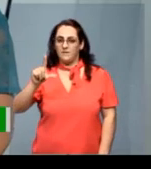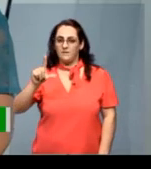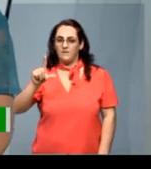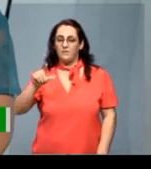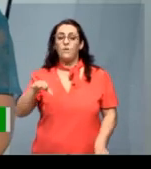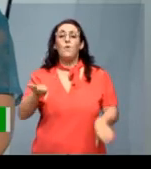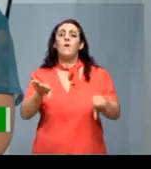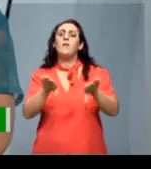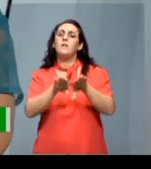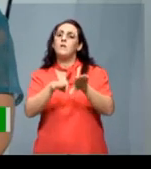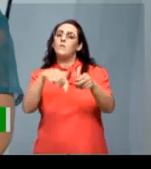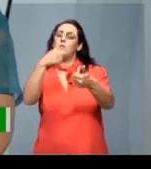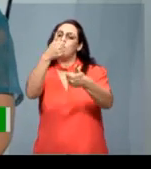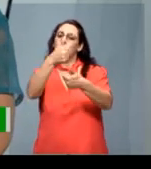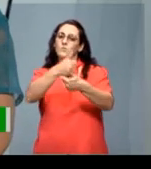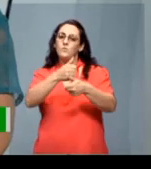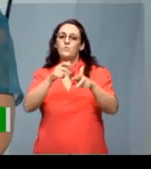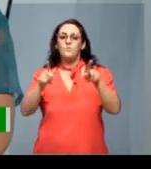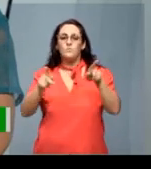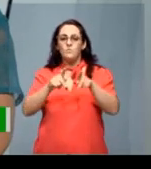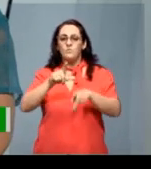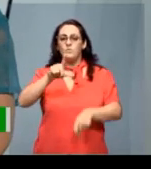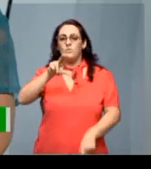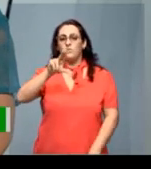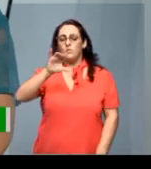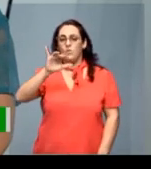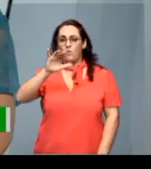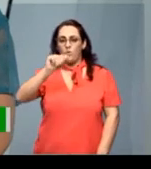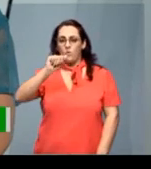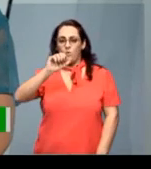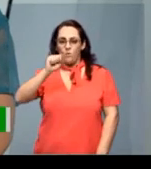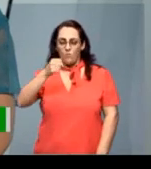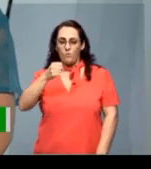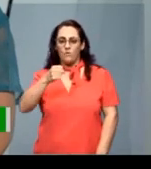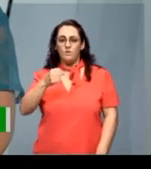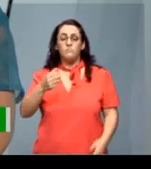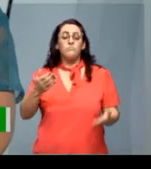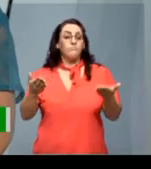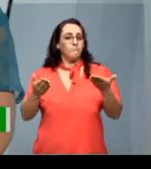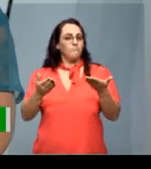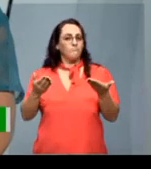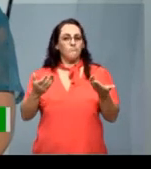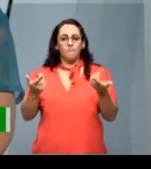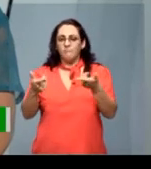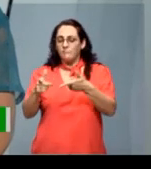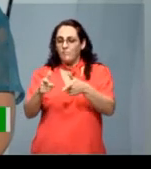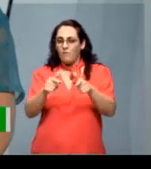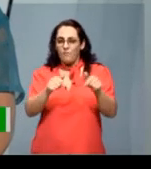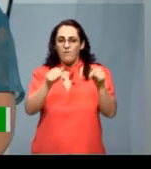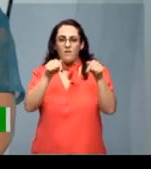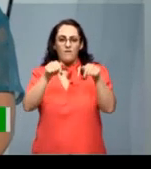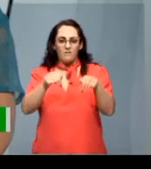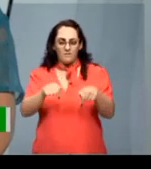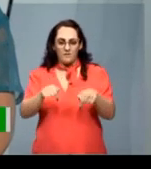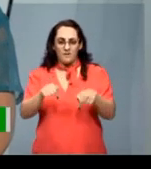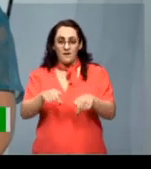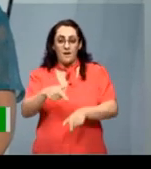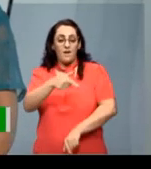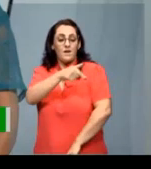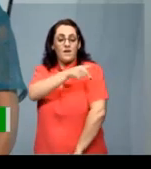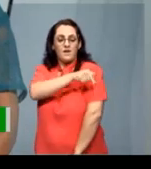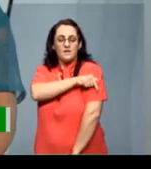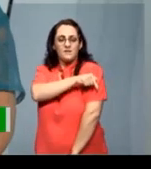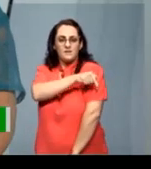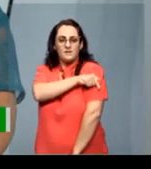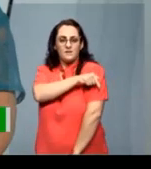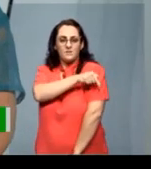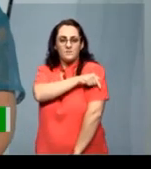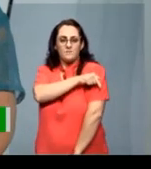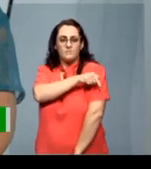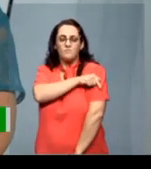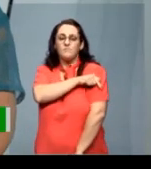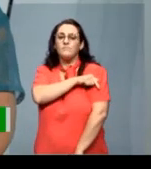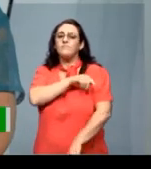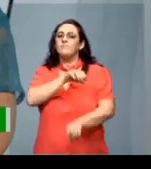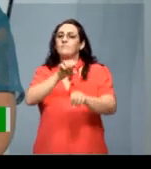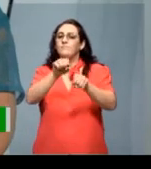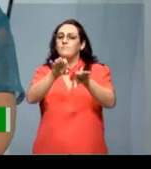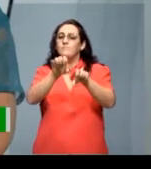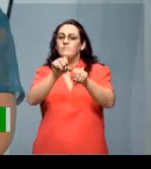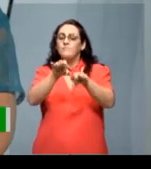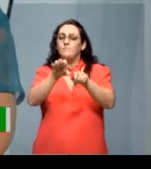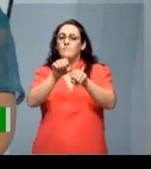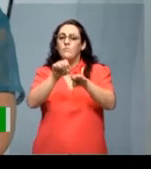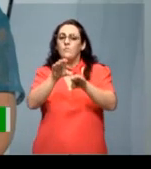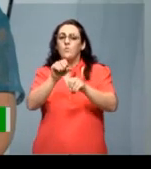professor Lucas, que não pôde estar aqui presente para o Tira Dúvidas, e a aula do sétimo ano, ele trabalhou também,